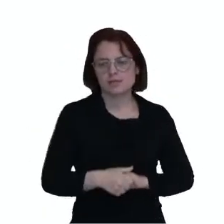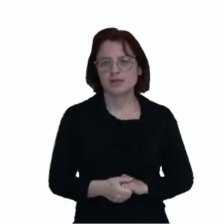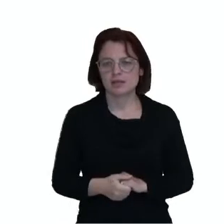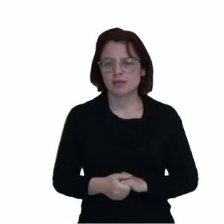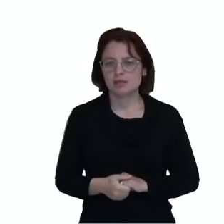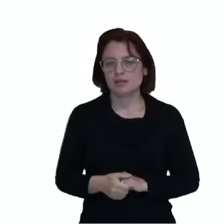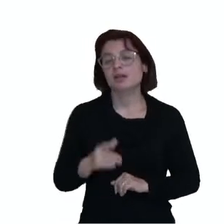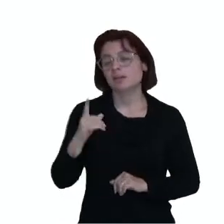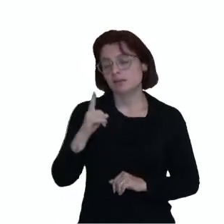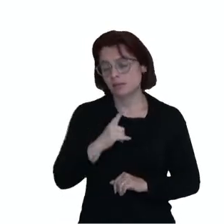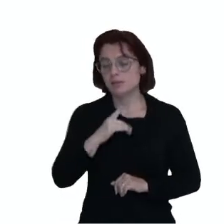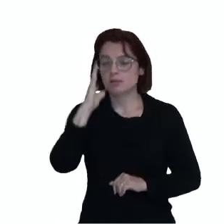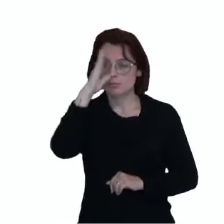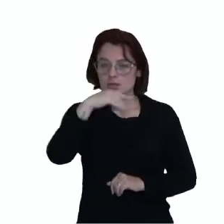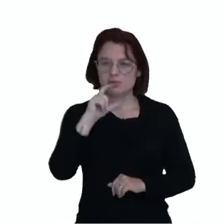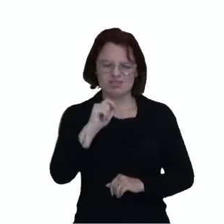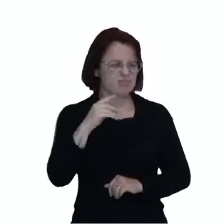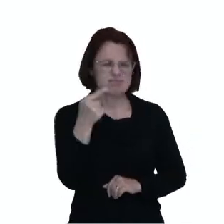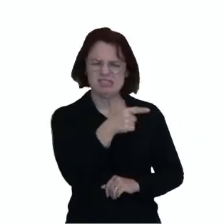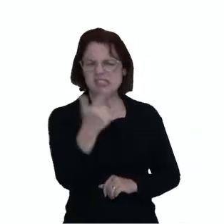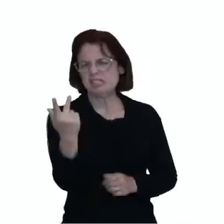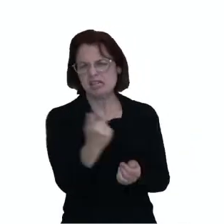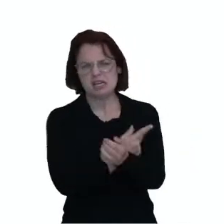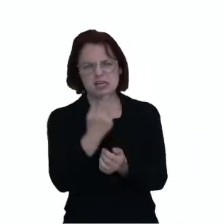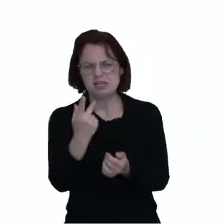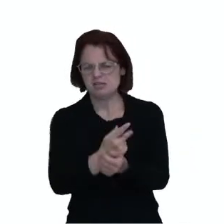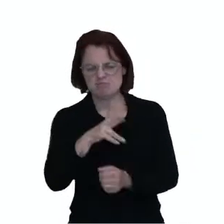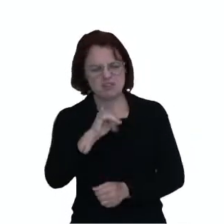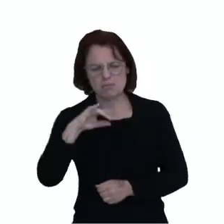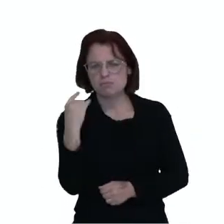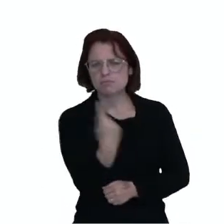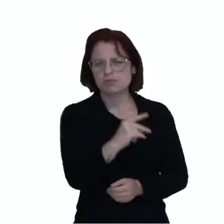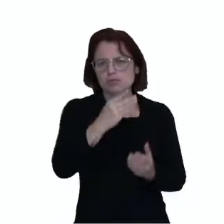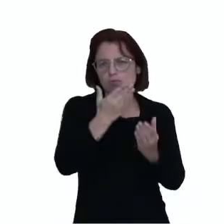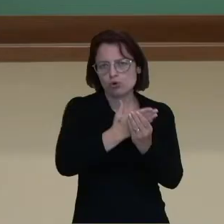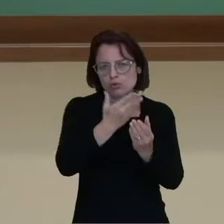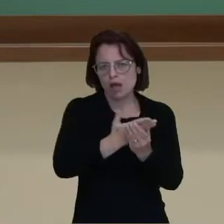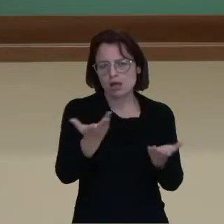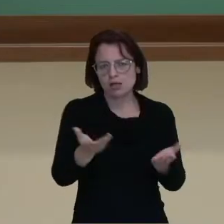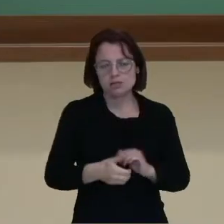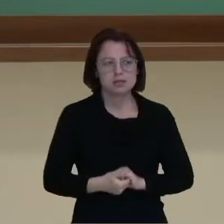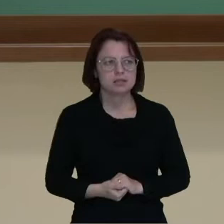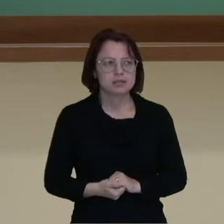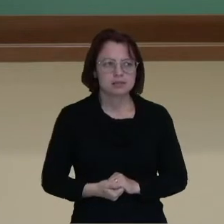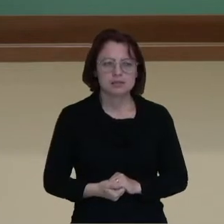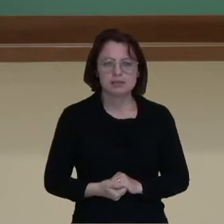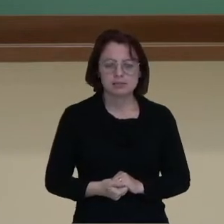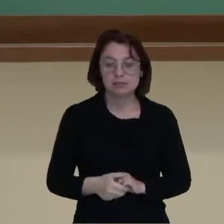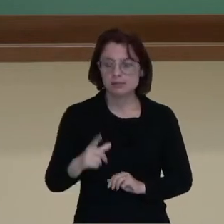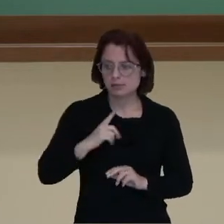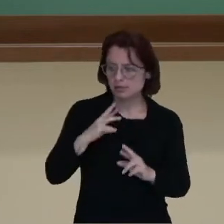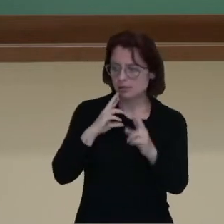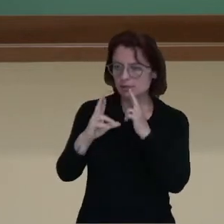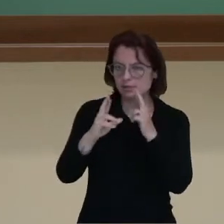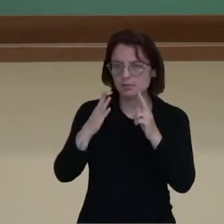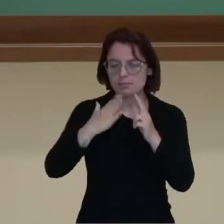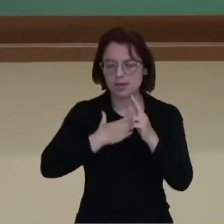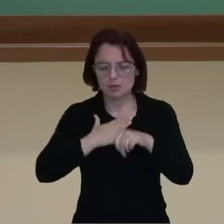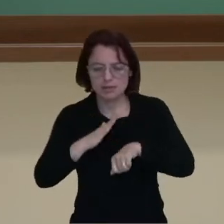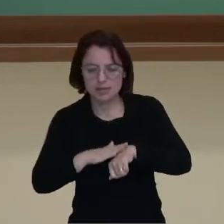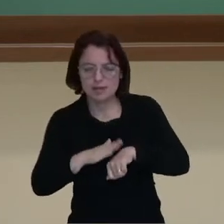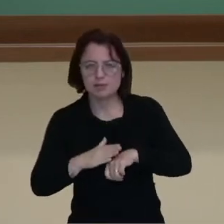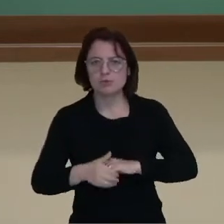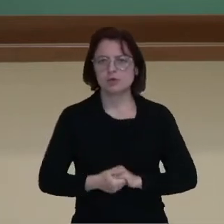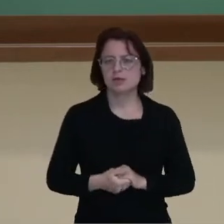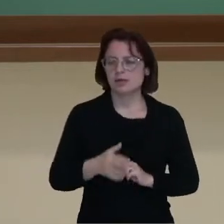são os comportamentos condenáveis e passíveis de punição. Isso tudo relacionado ao meu tempo,